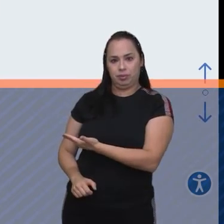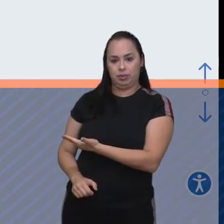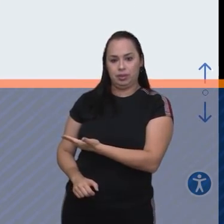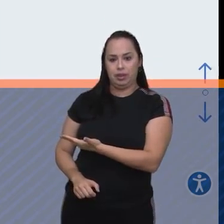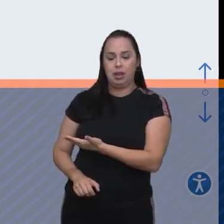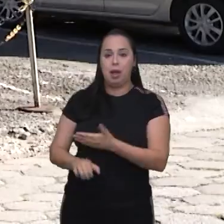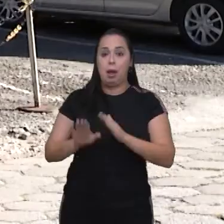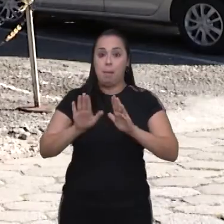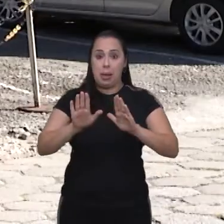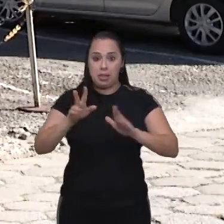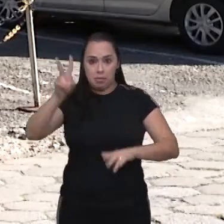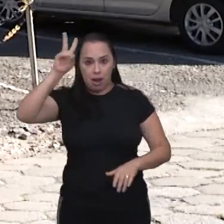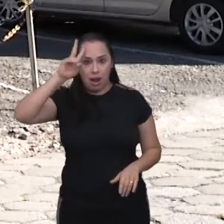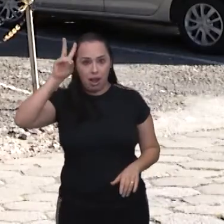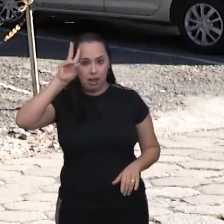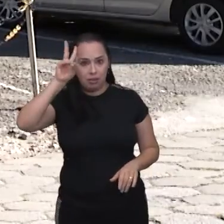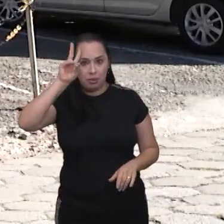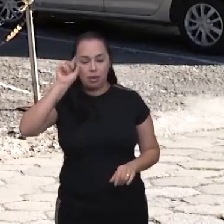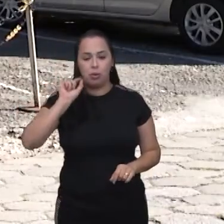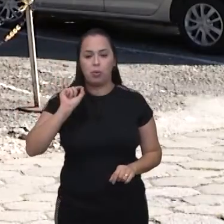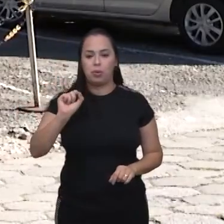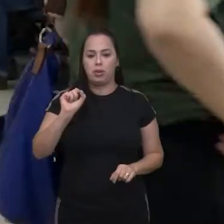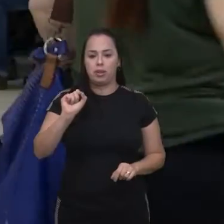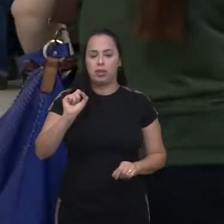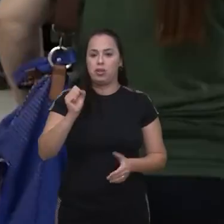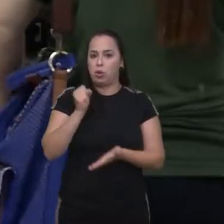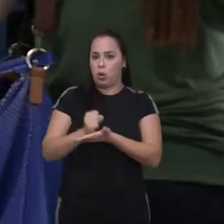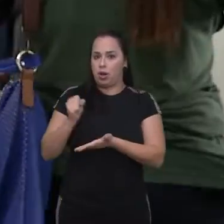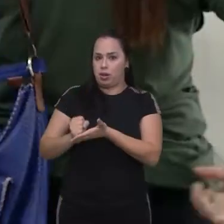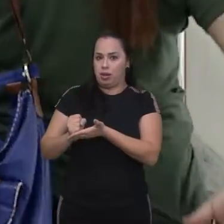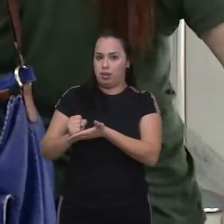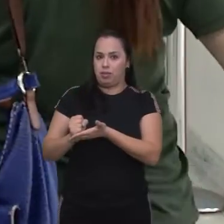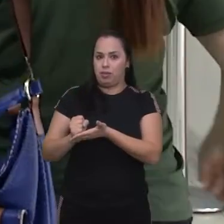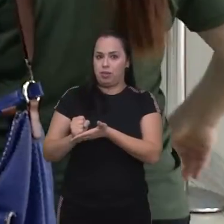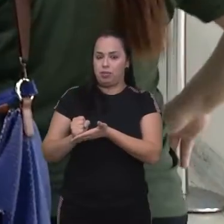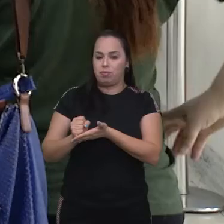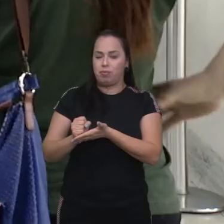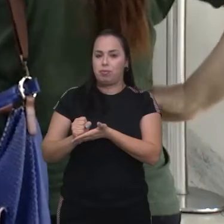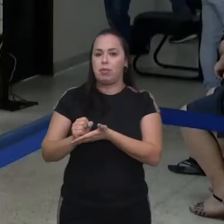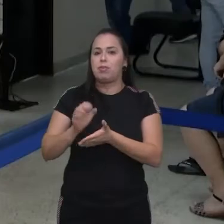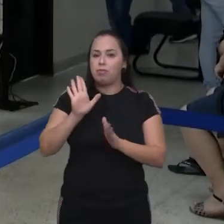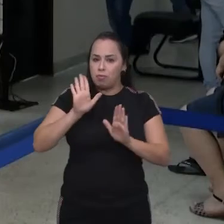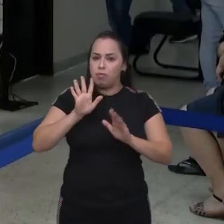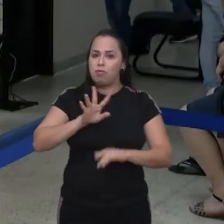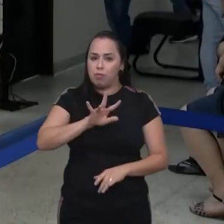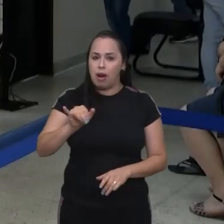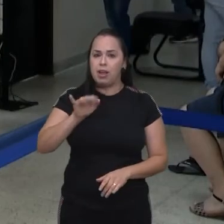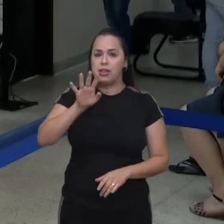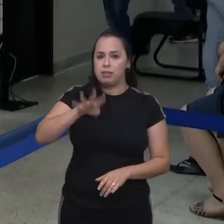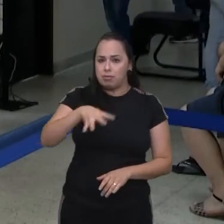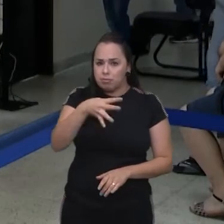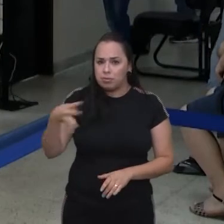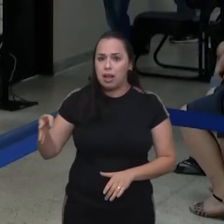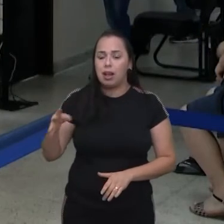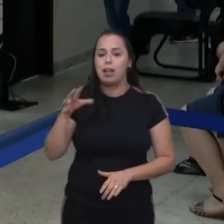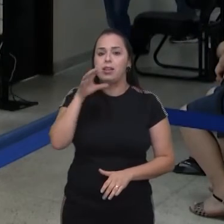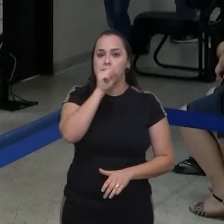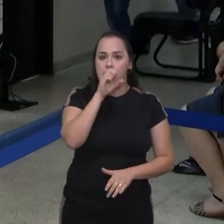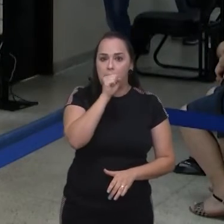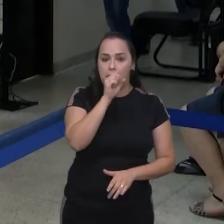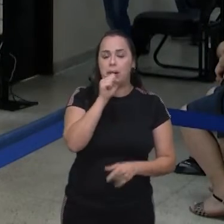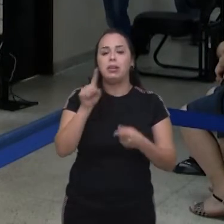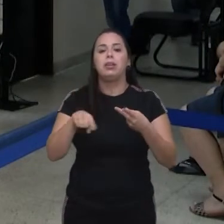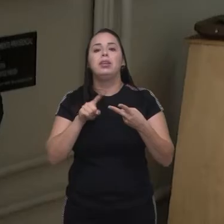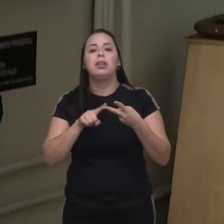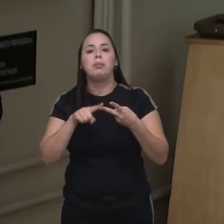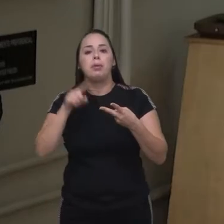site do TSE. Mas para reforçar o atendimento, os cartórios eleitorais vão atuar em esquema de plantão neste sábado, dia